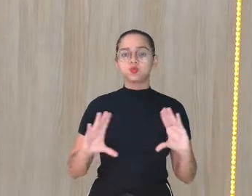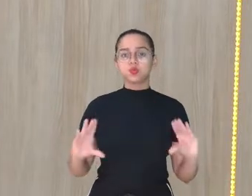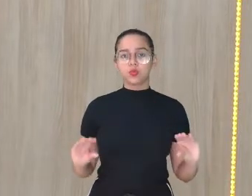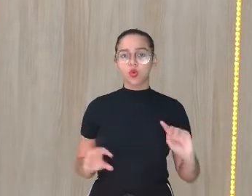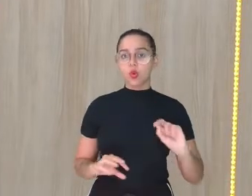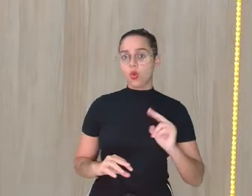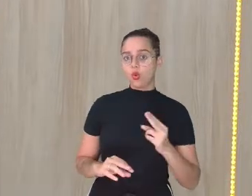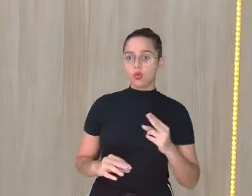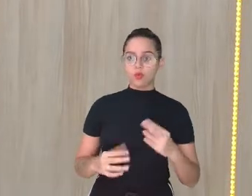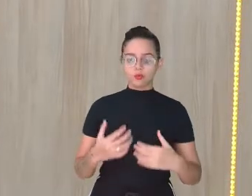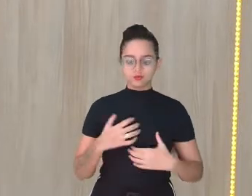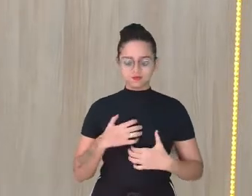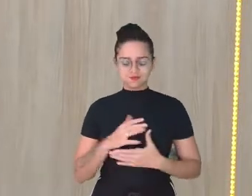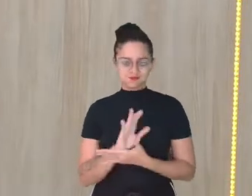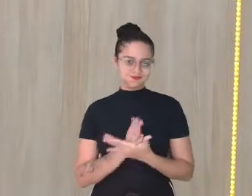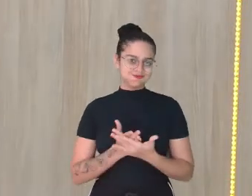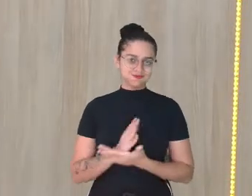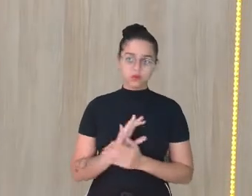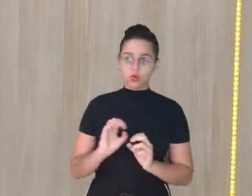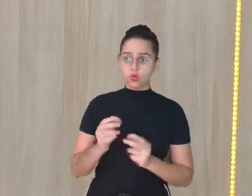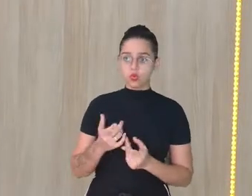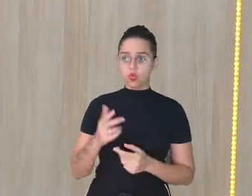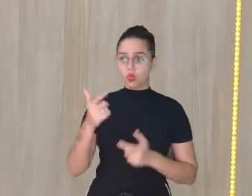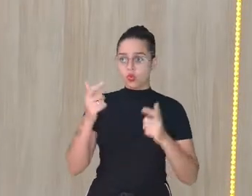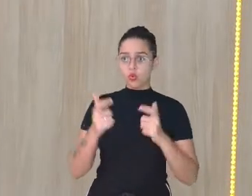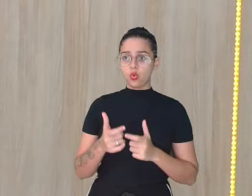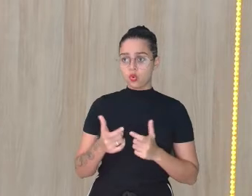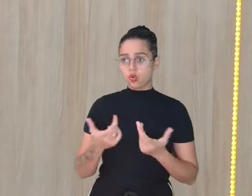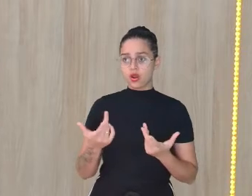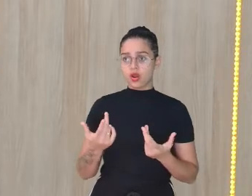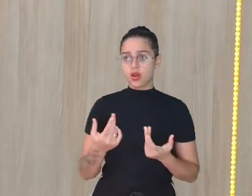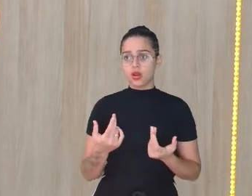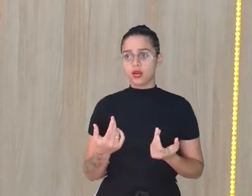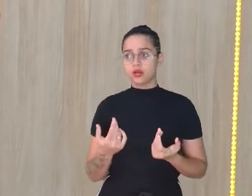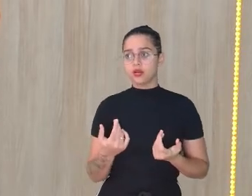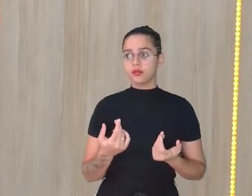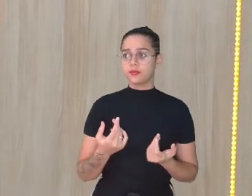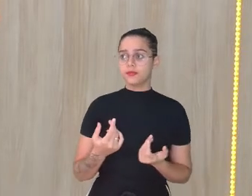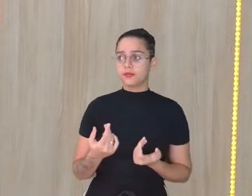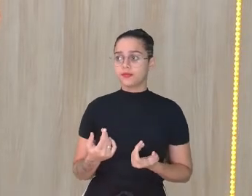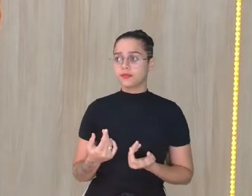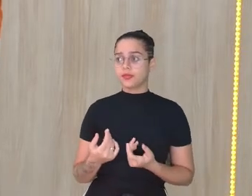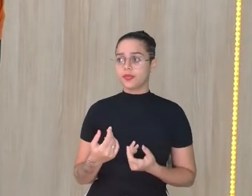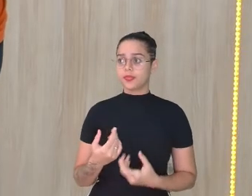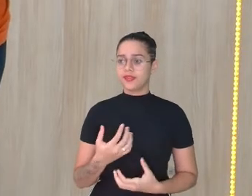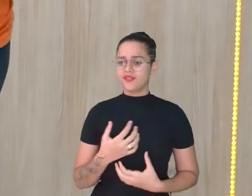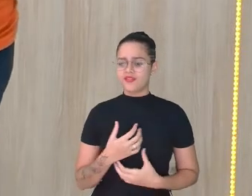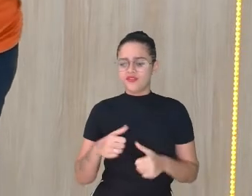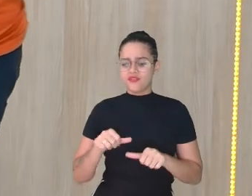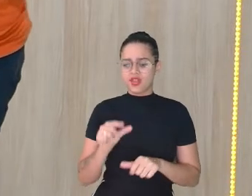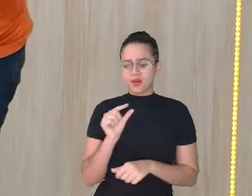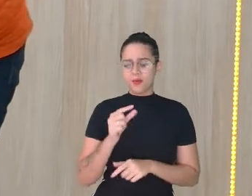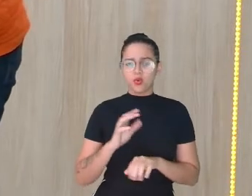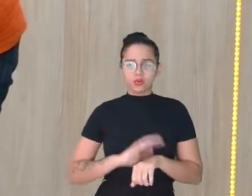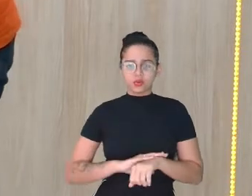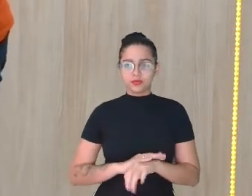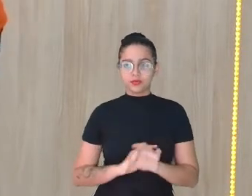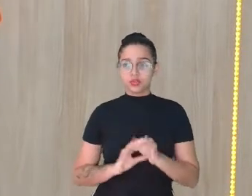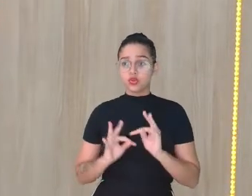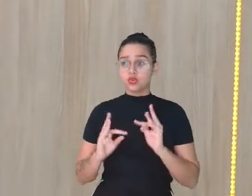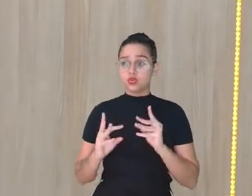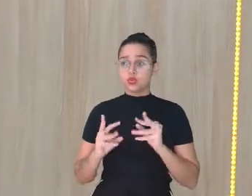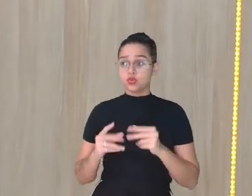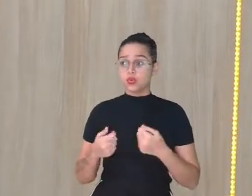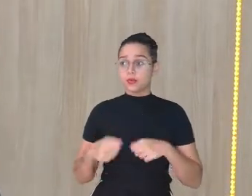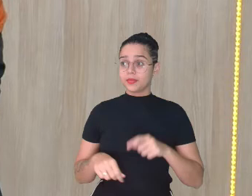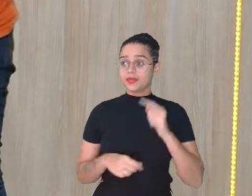ou desconforto, se for um lugar, para que as pessoas fiquem pouco tempo, né? Tudo isso